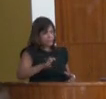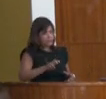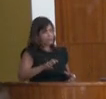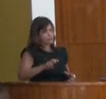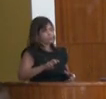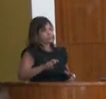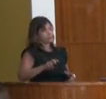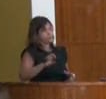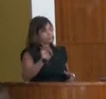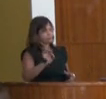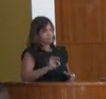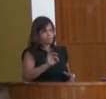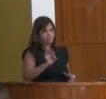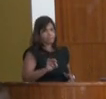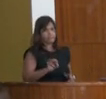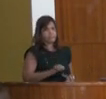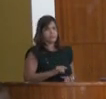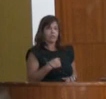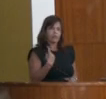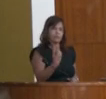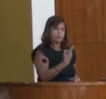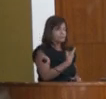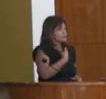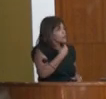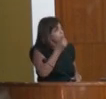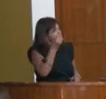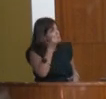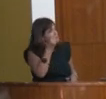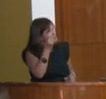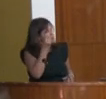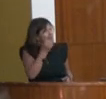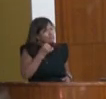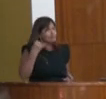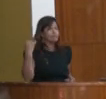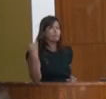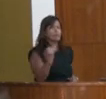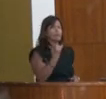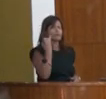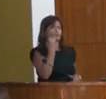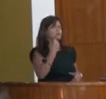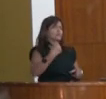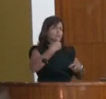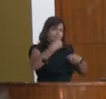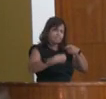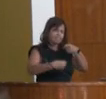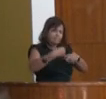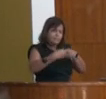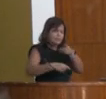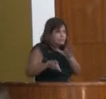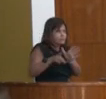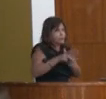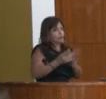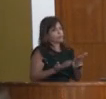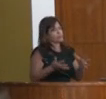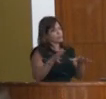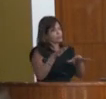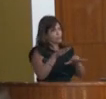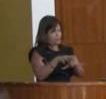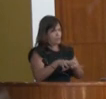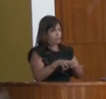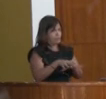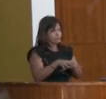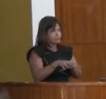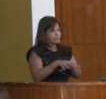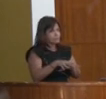55,22%. Então, a gente vê que a importância que tem essa política de inclusão, porque a gente,